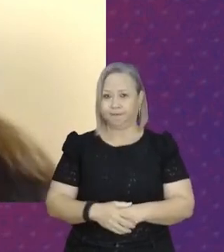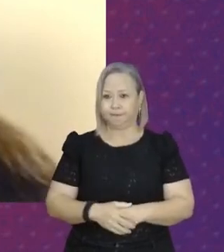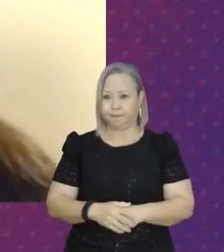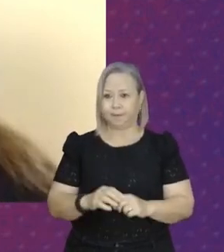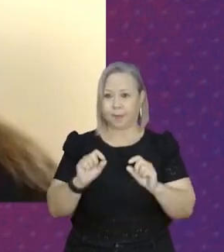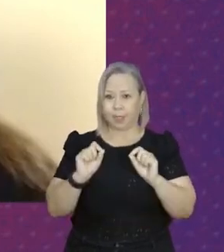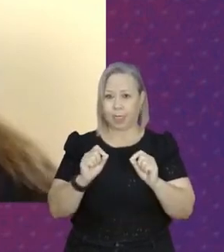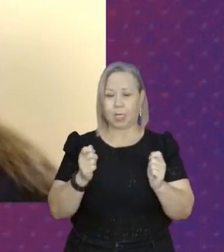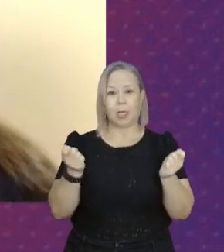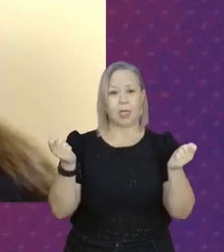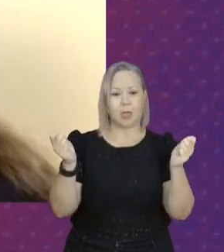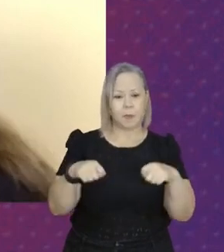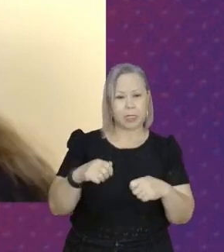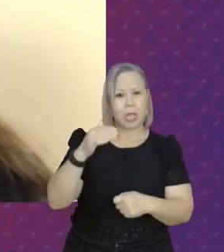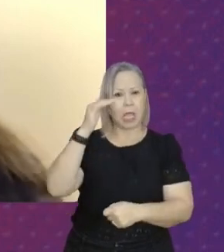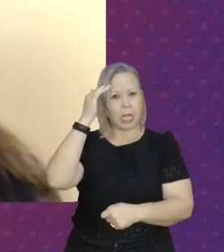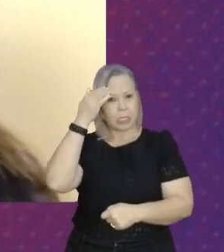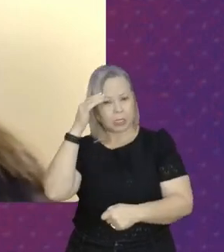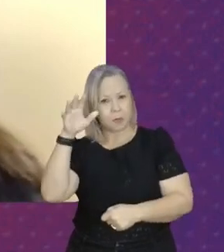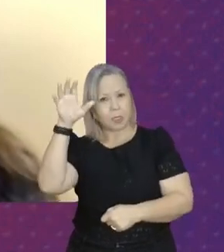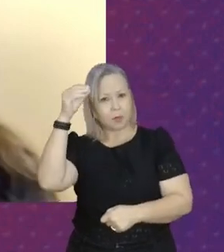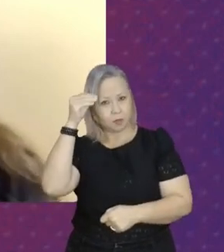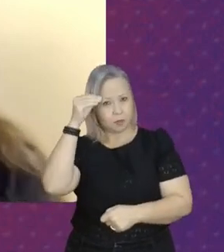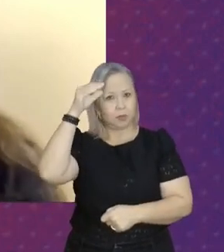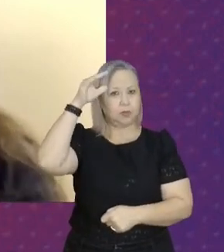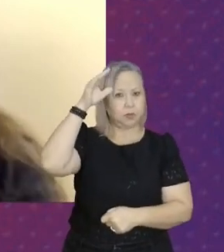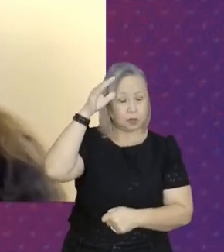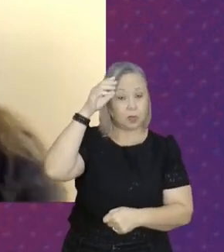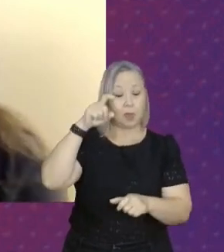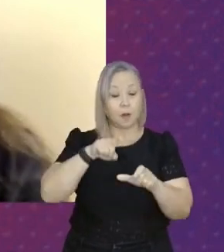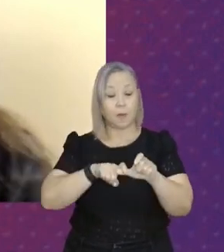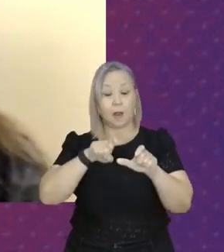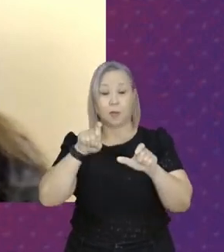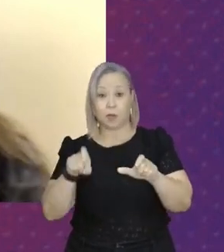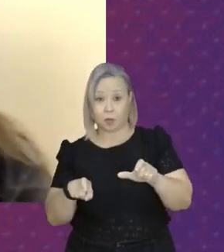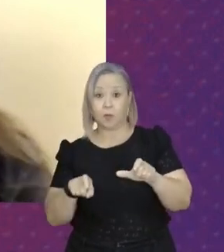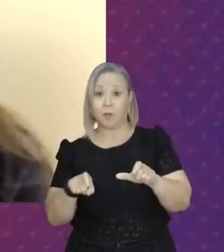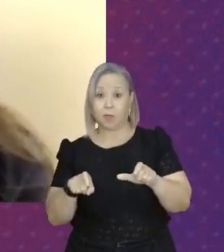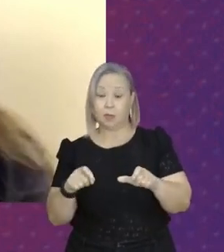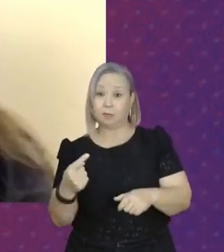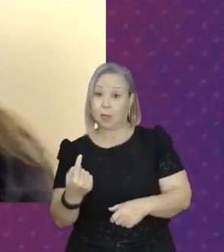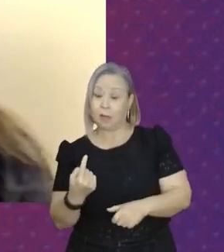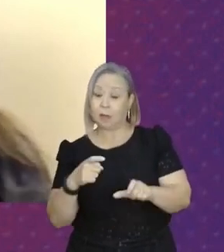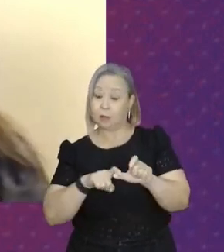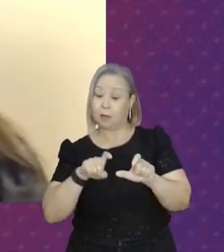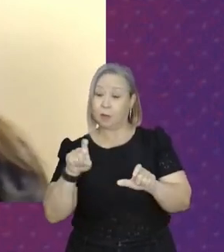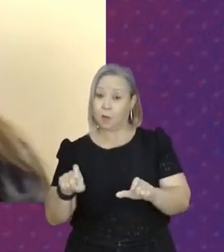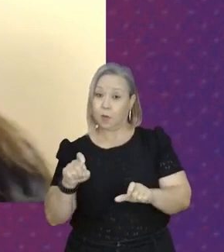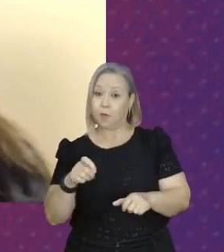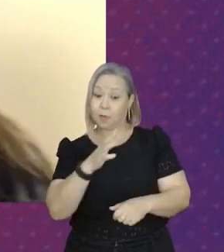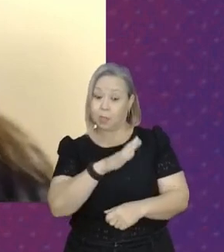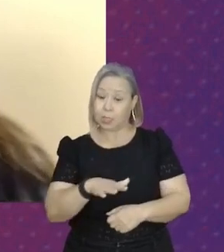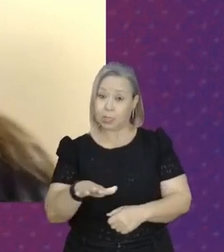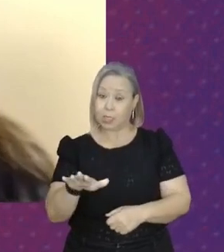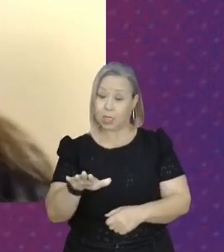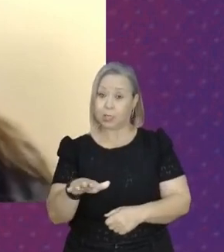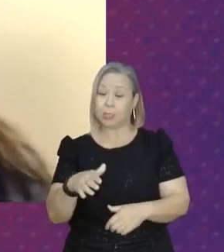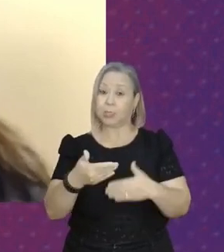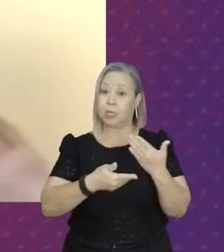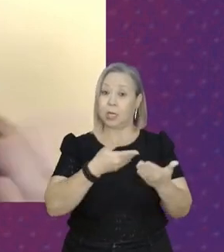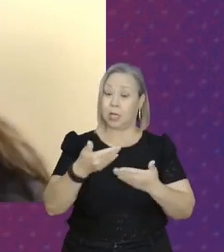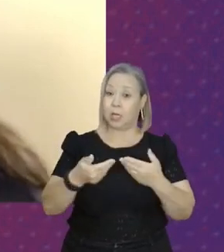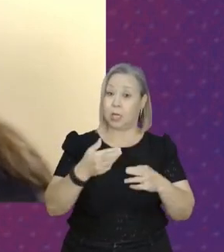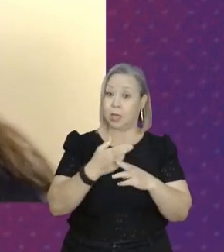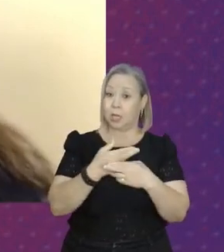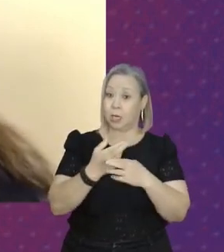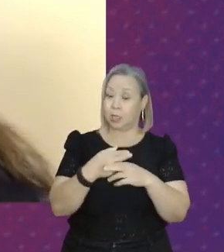habilidades e capacidades para a vida comum e para a autonomia, né, das próprias crianças. Tem a ver também com o